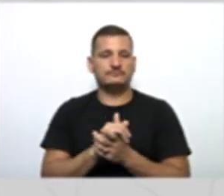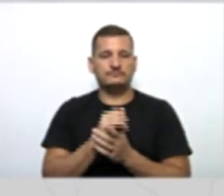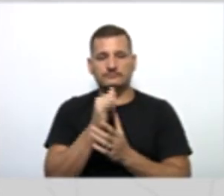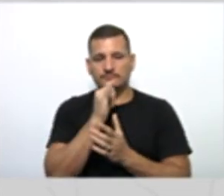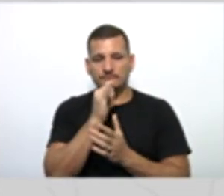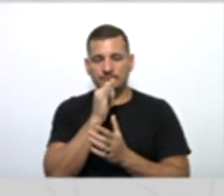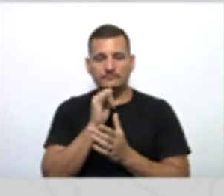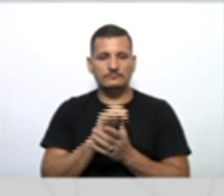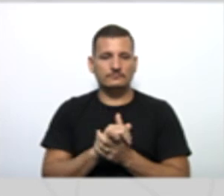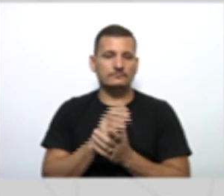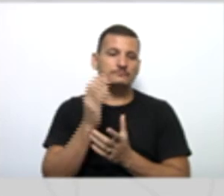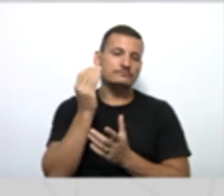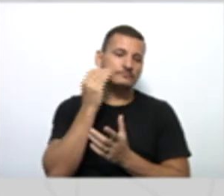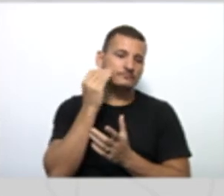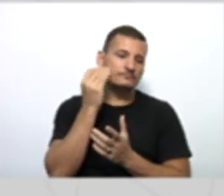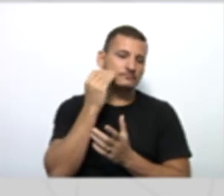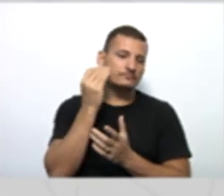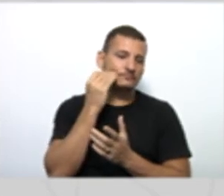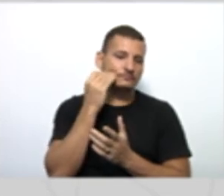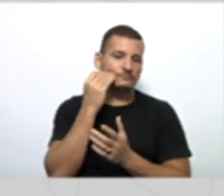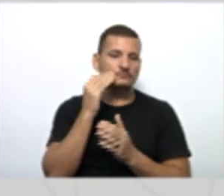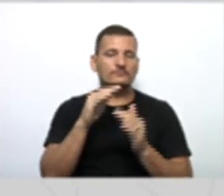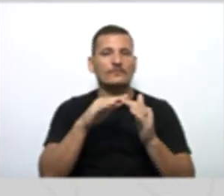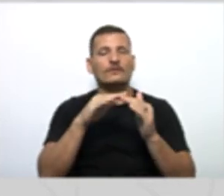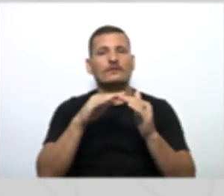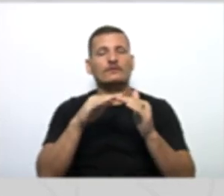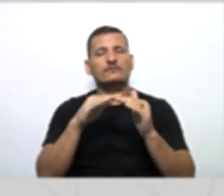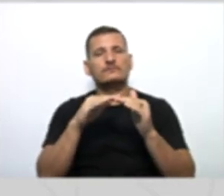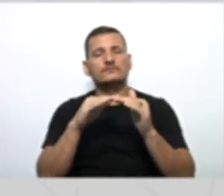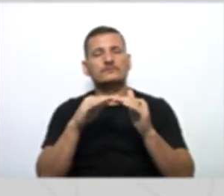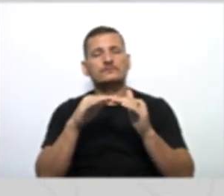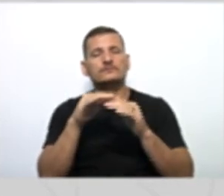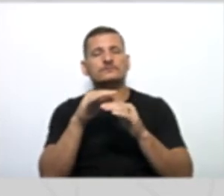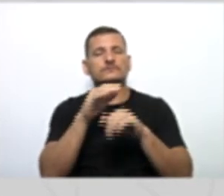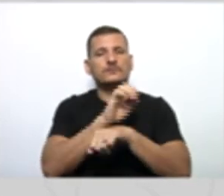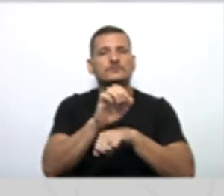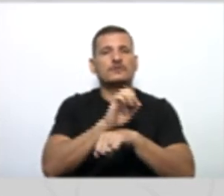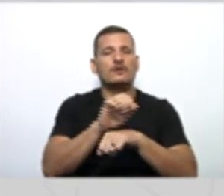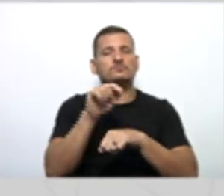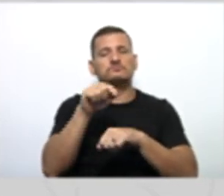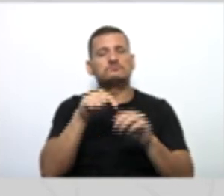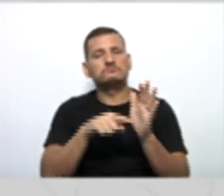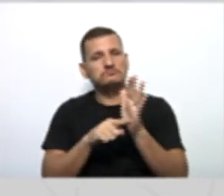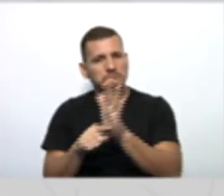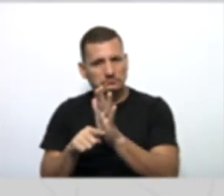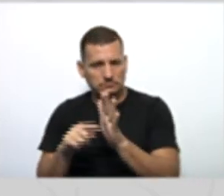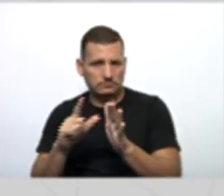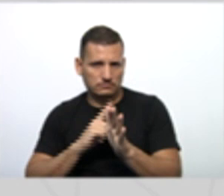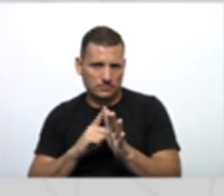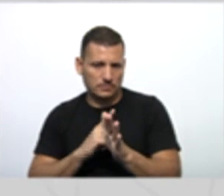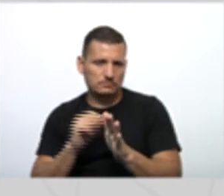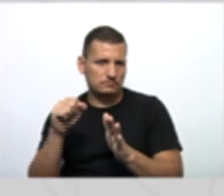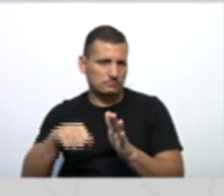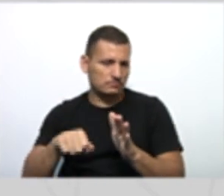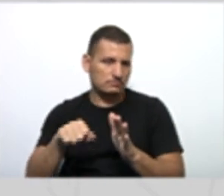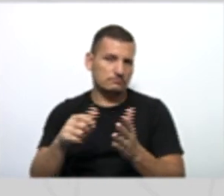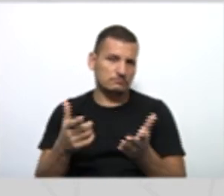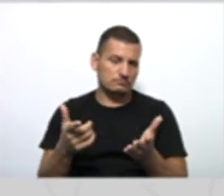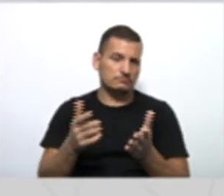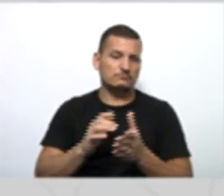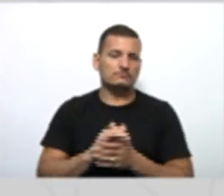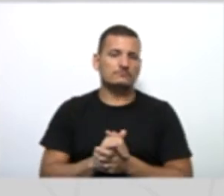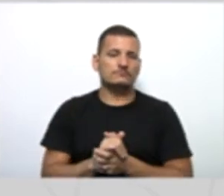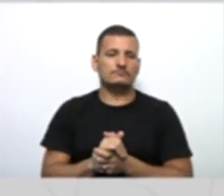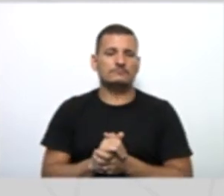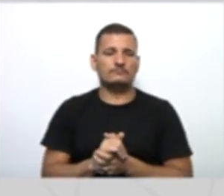exemplo, verificar o nível de contribuição do estagiário. Será que o estagiário realmente traz contribuições para uma empresa? Então,